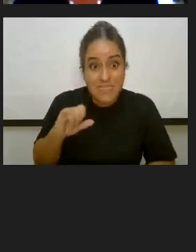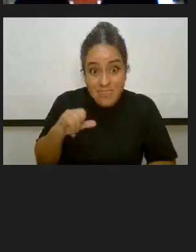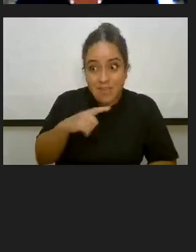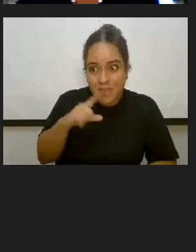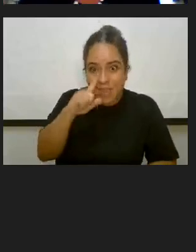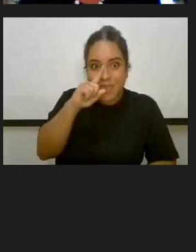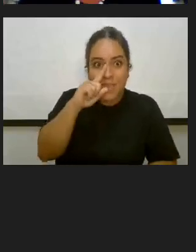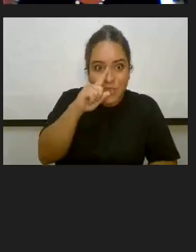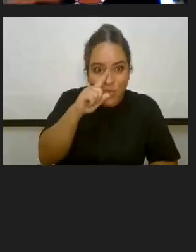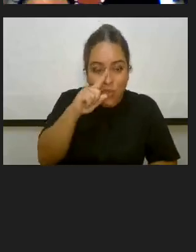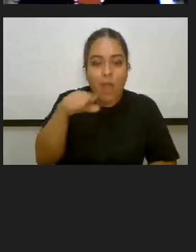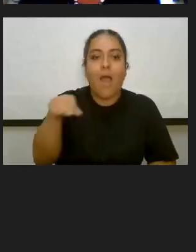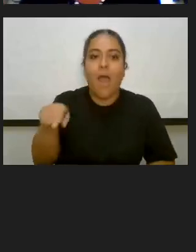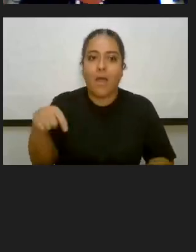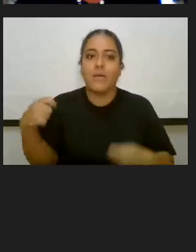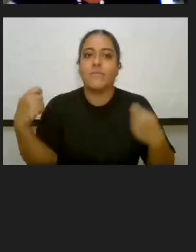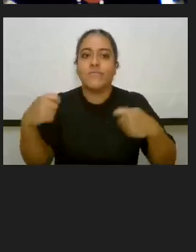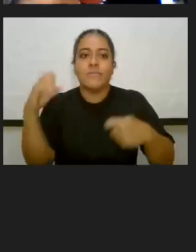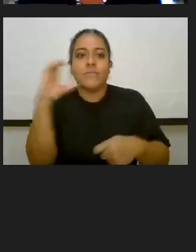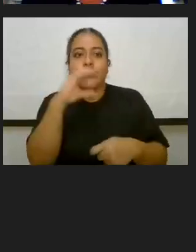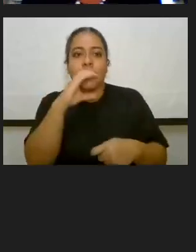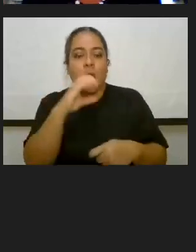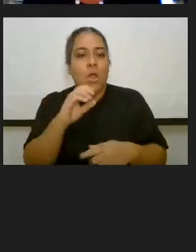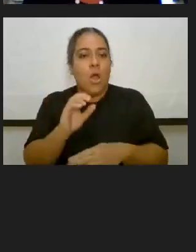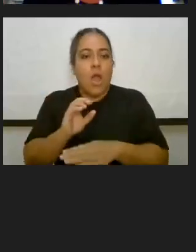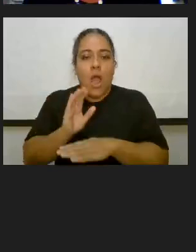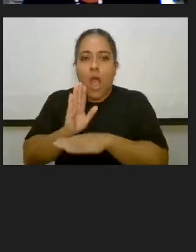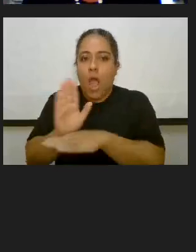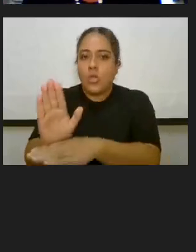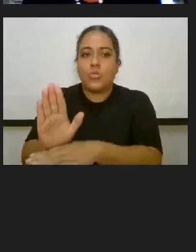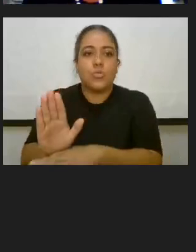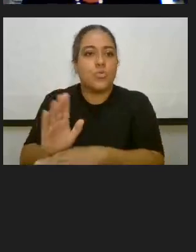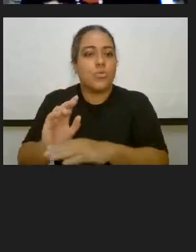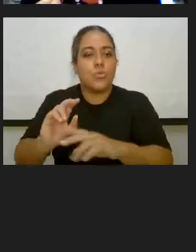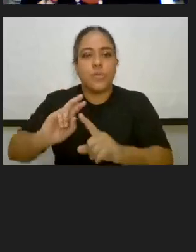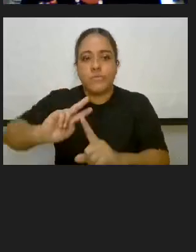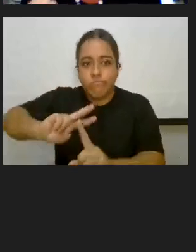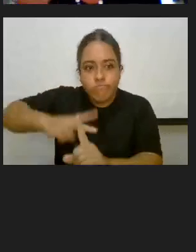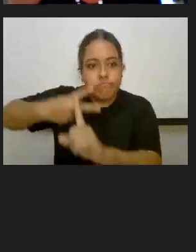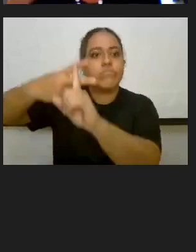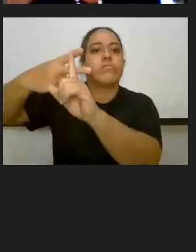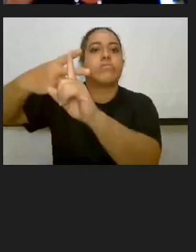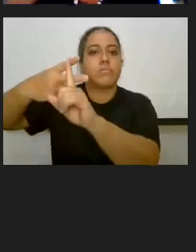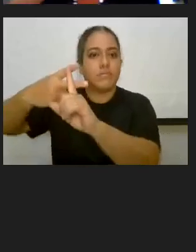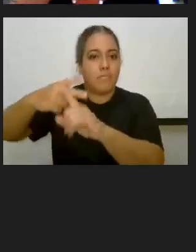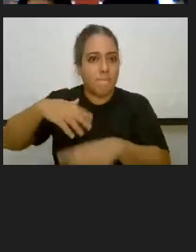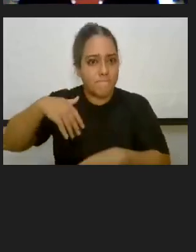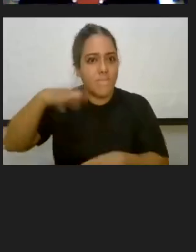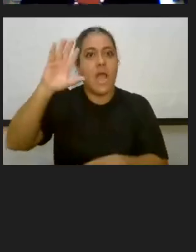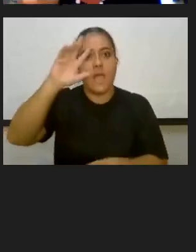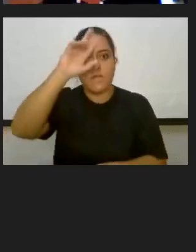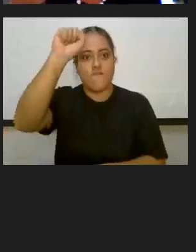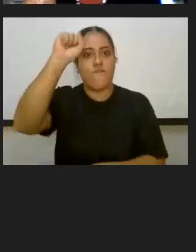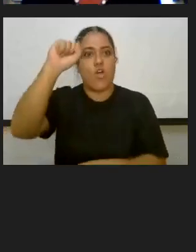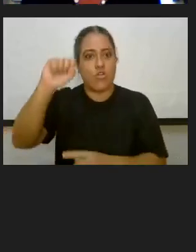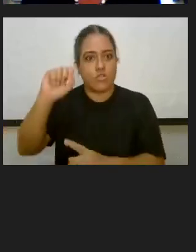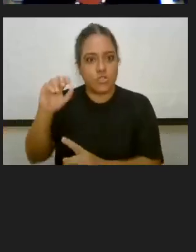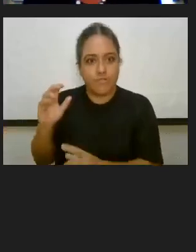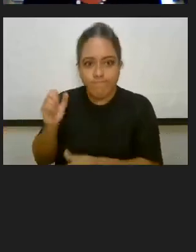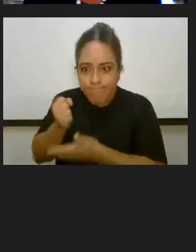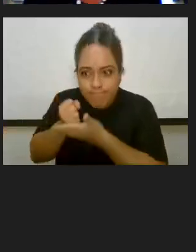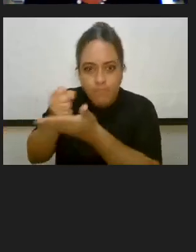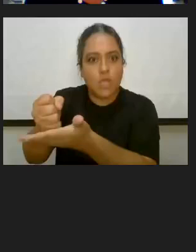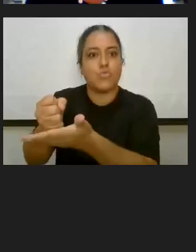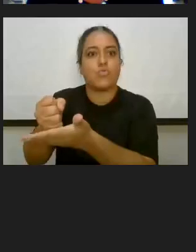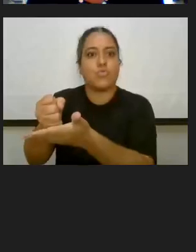esta ajuda e este apoio, ele precisa aí de uma condição mais intensa e mais